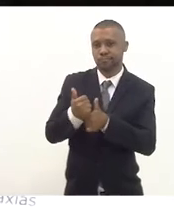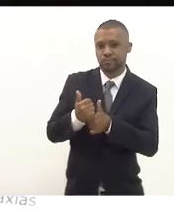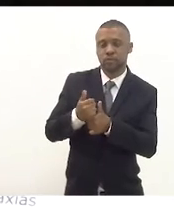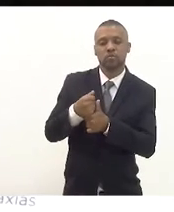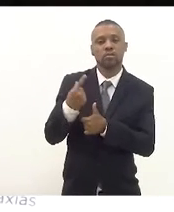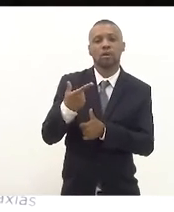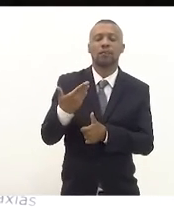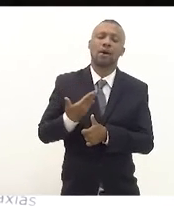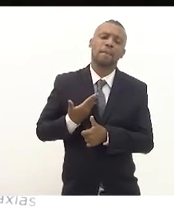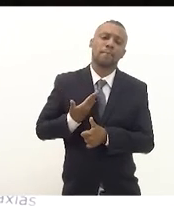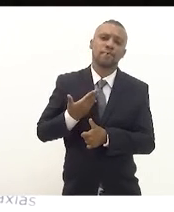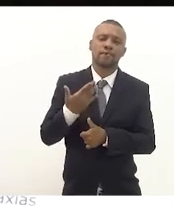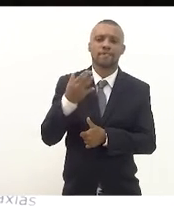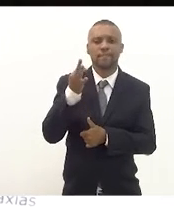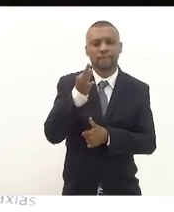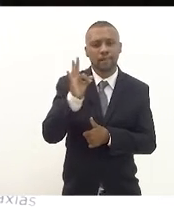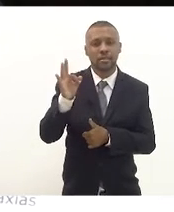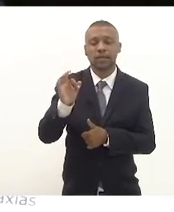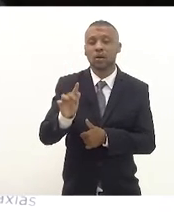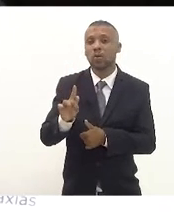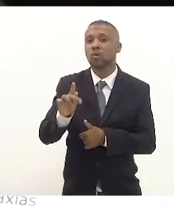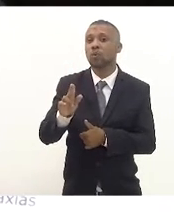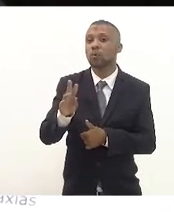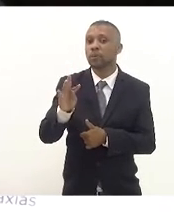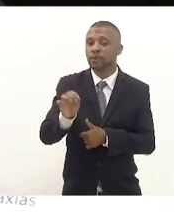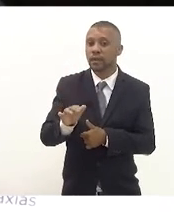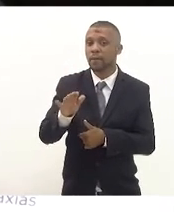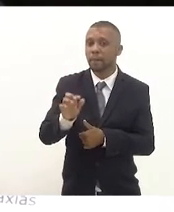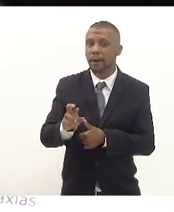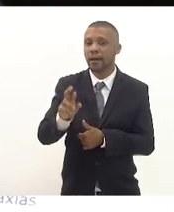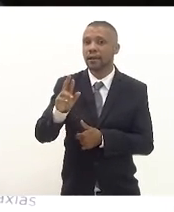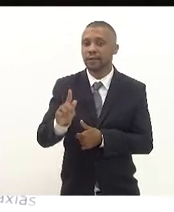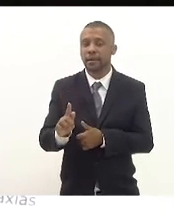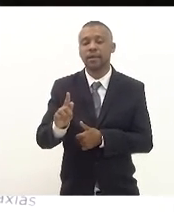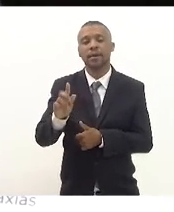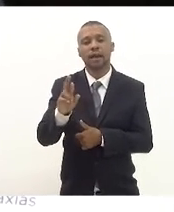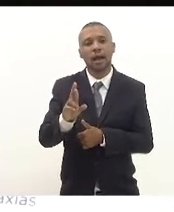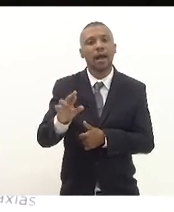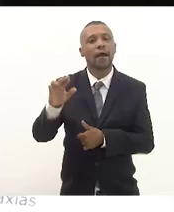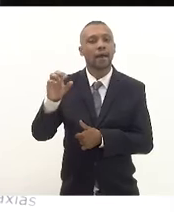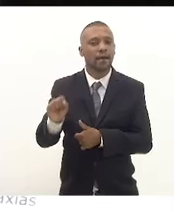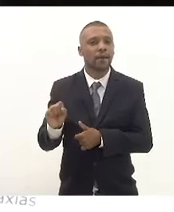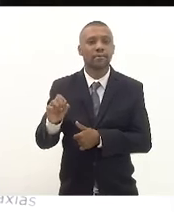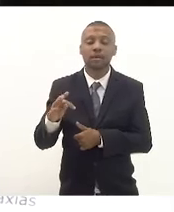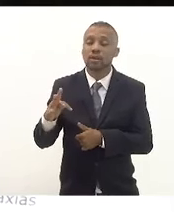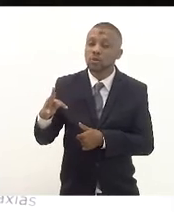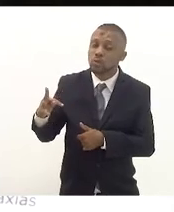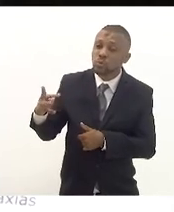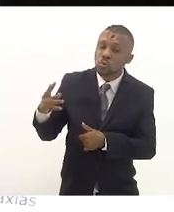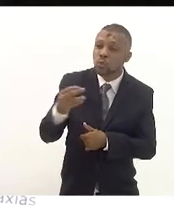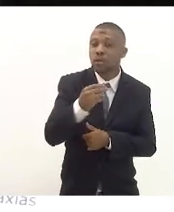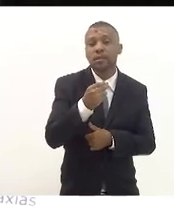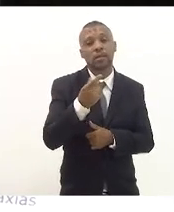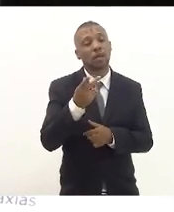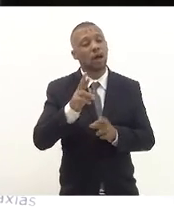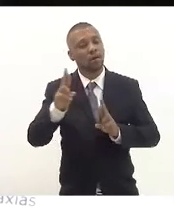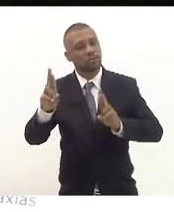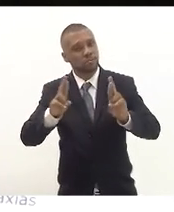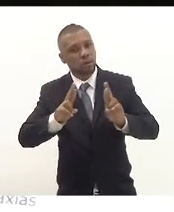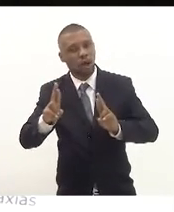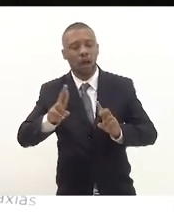nosso grande Federal Gutemberg Reis e Tony autoridades civis e religiosas todas as